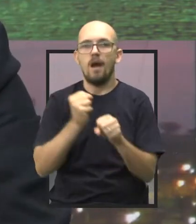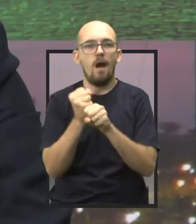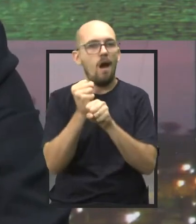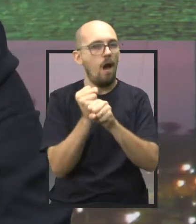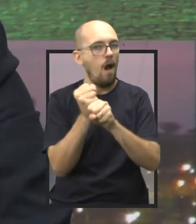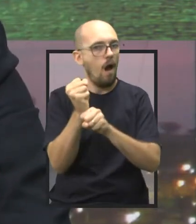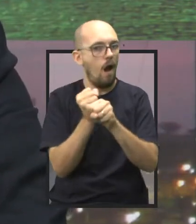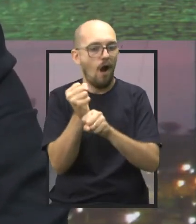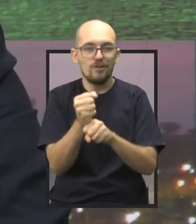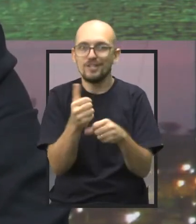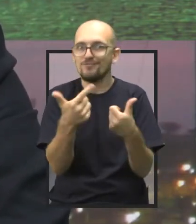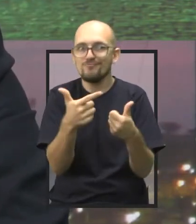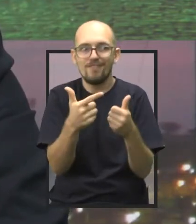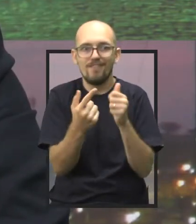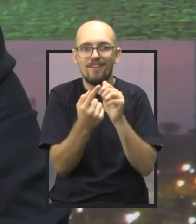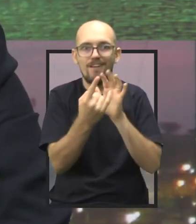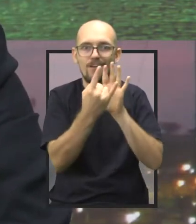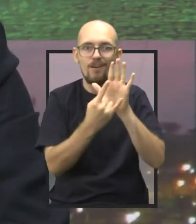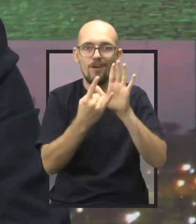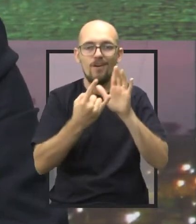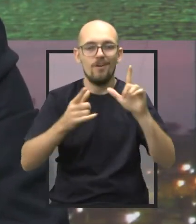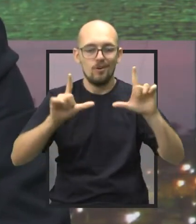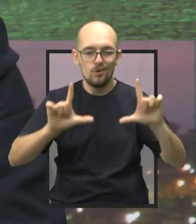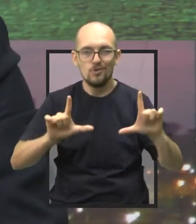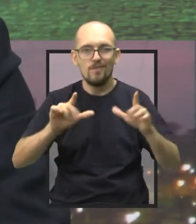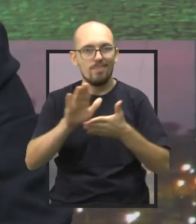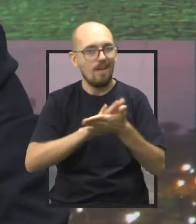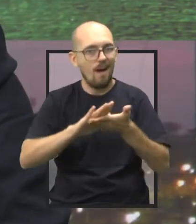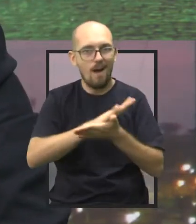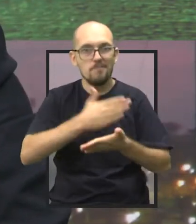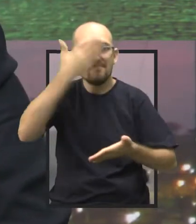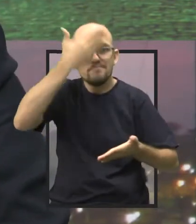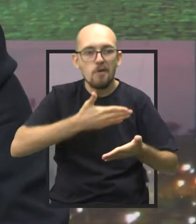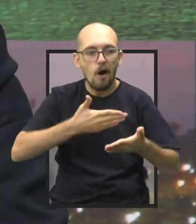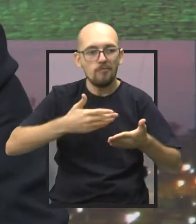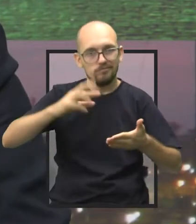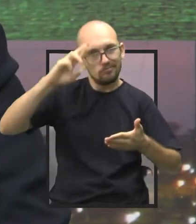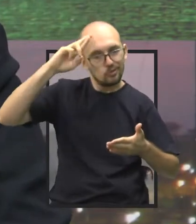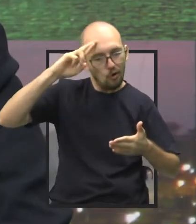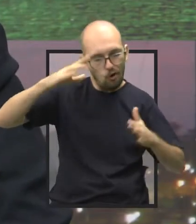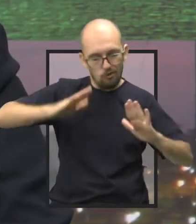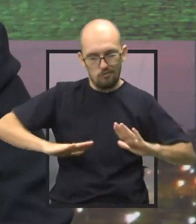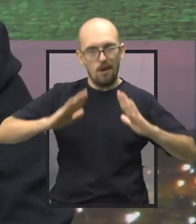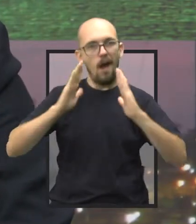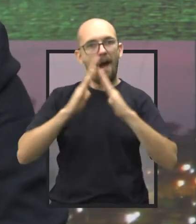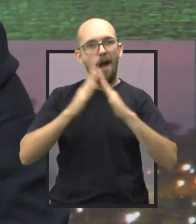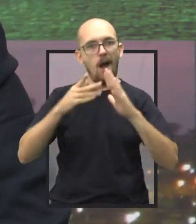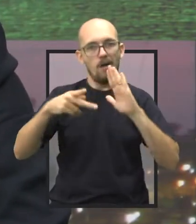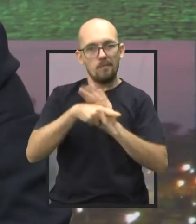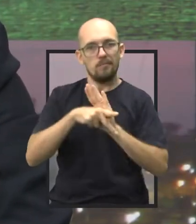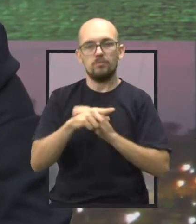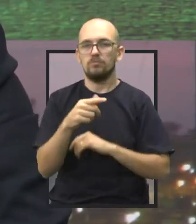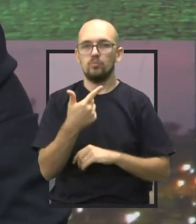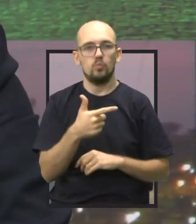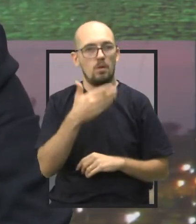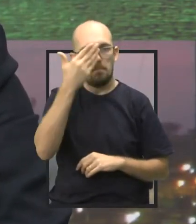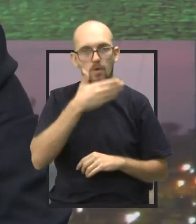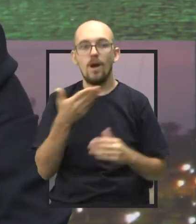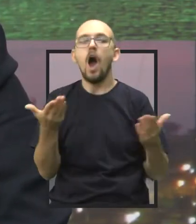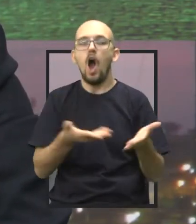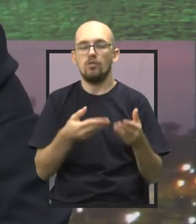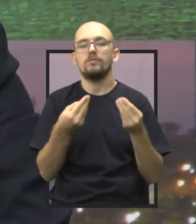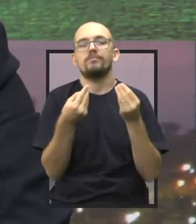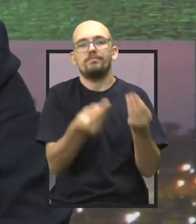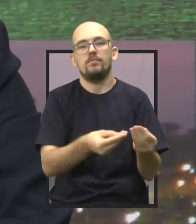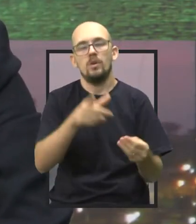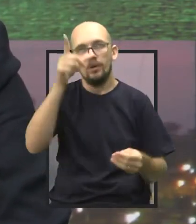detinham absolutamente nada, título nenhum da onde que eles moravam, né? Hoje já é uma realidade bem diferente,